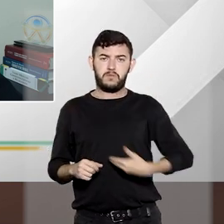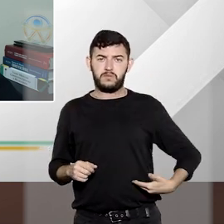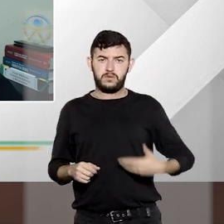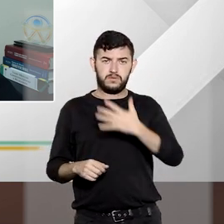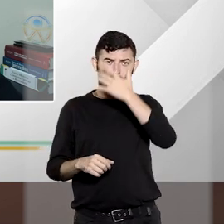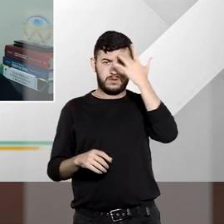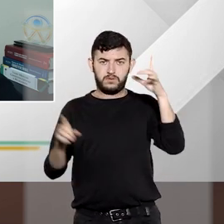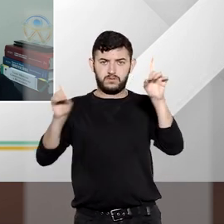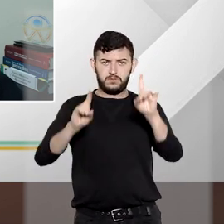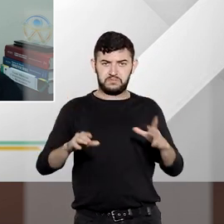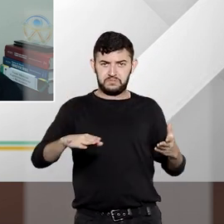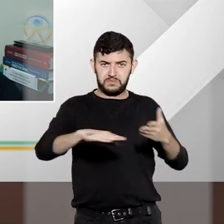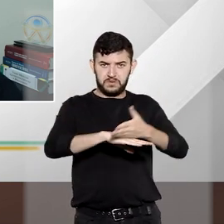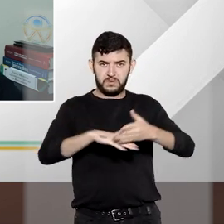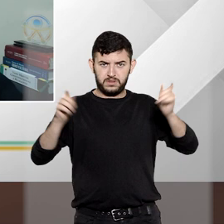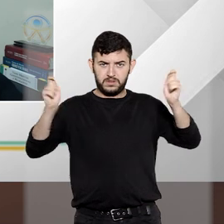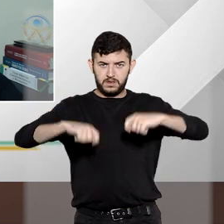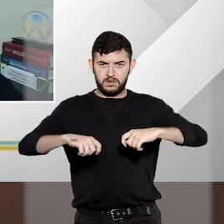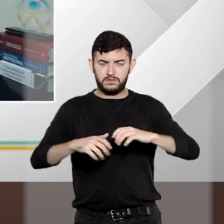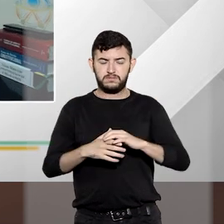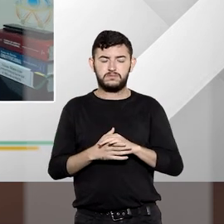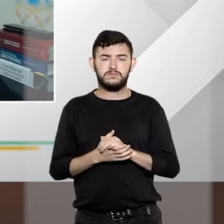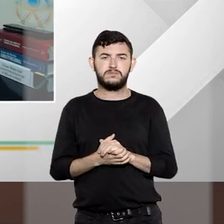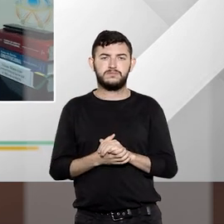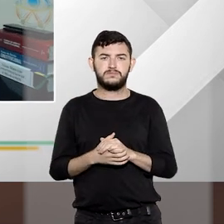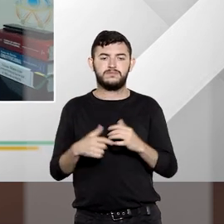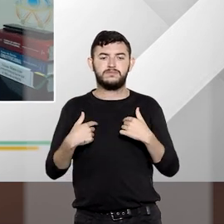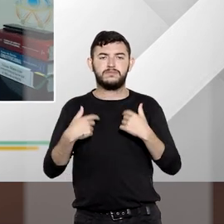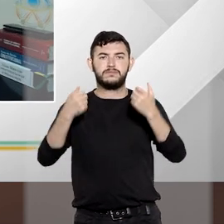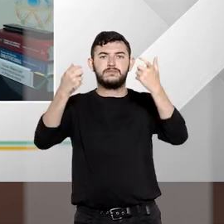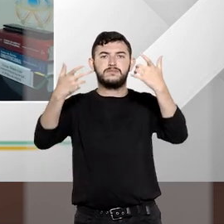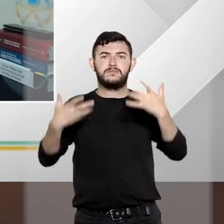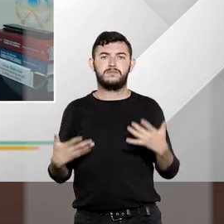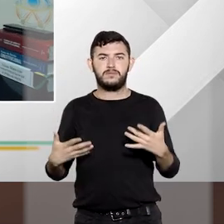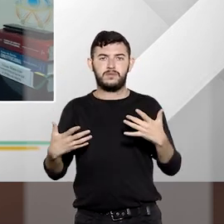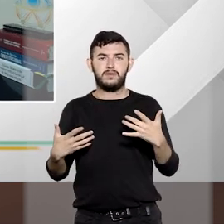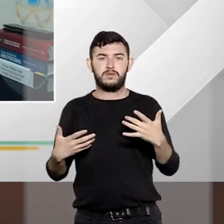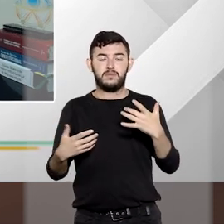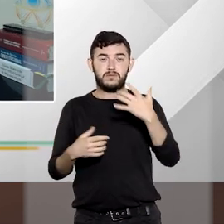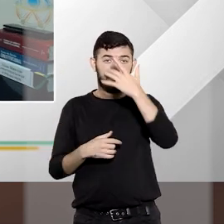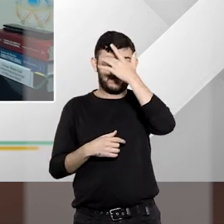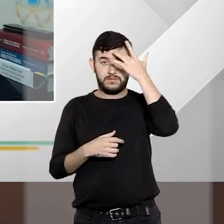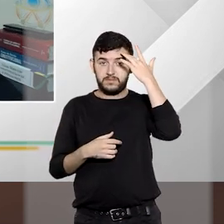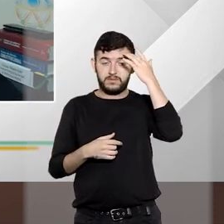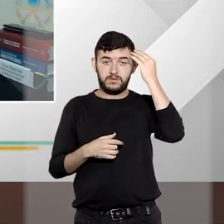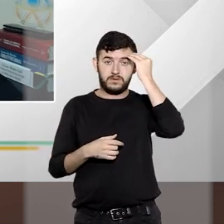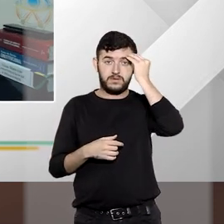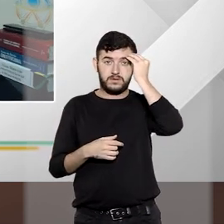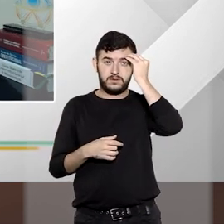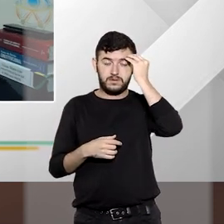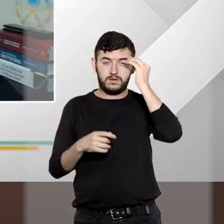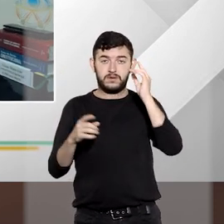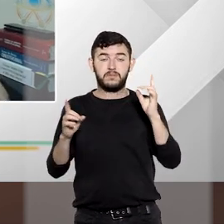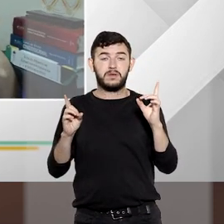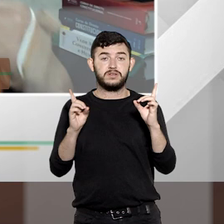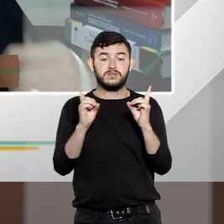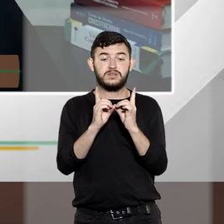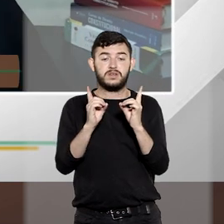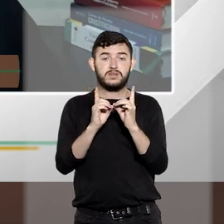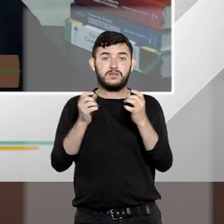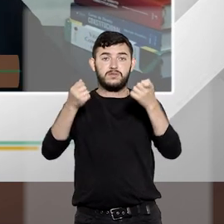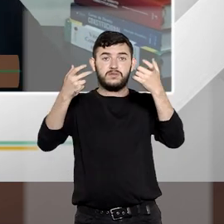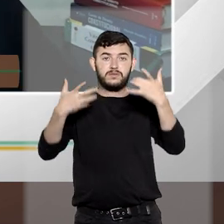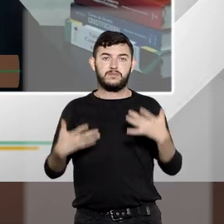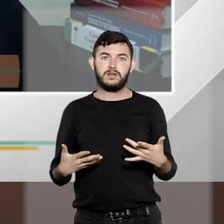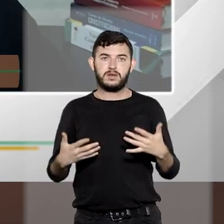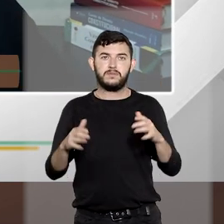deficiência? Fátima, vamos explicar um pouco dessa situação para o pessoal entender, mas para ser um pouco didático, né? Caso que eu